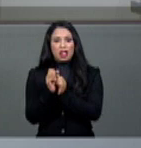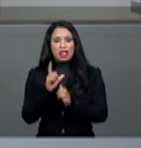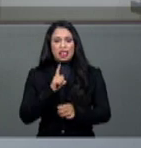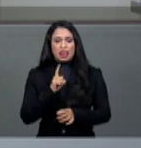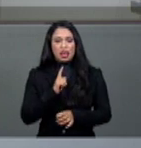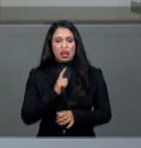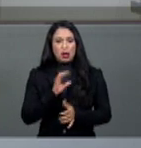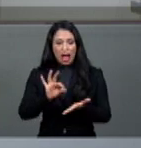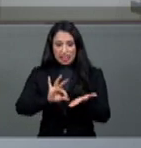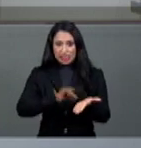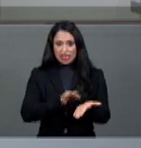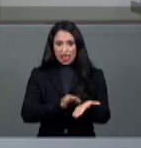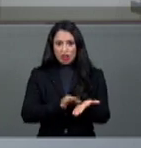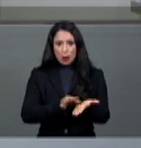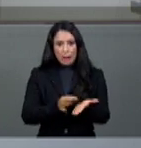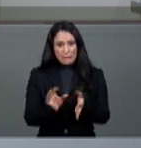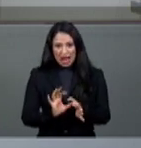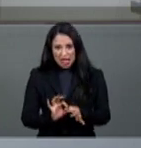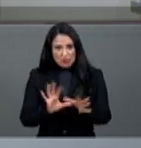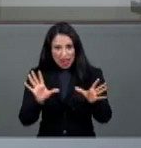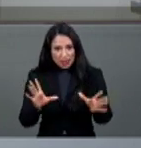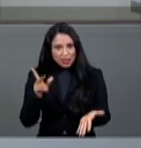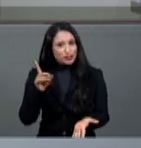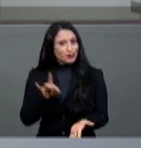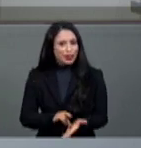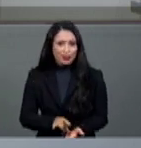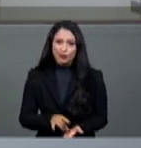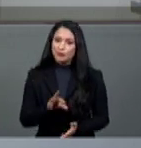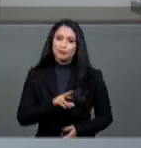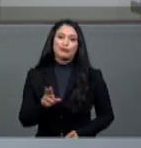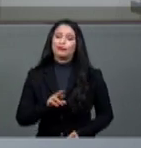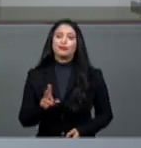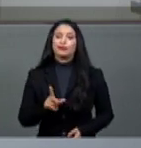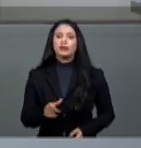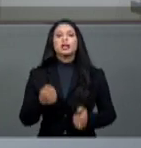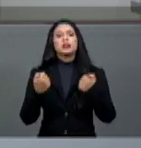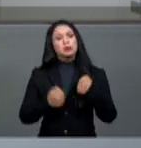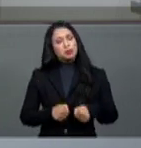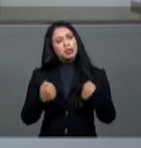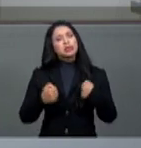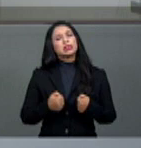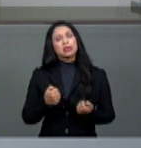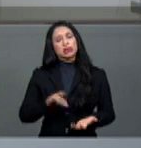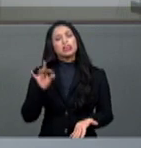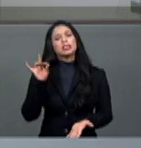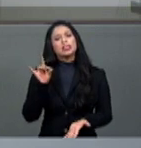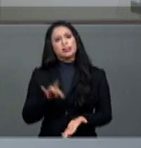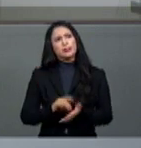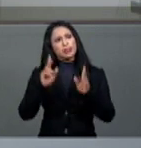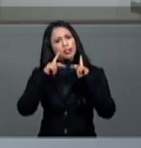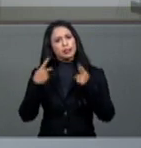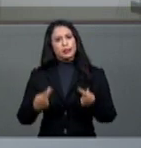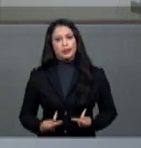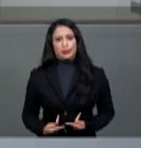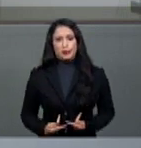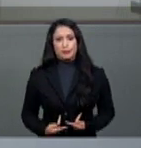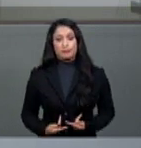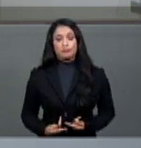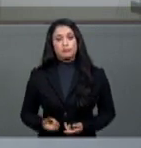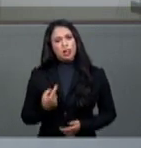liberdade é verdade é preciso que a gente tem é isso para que a liberdade seja o que é da essência do ser humano